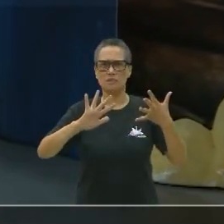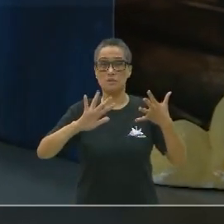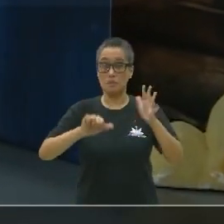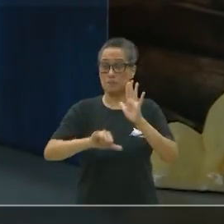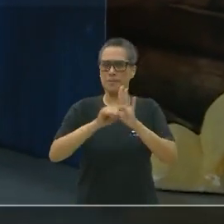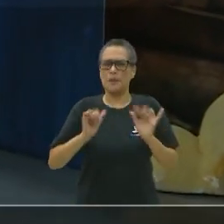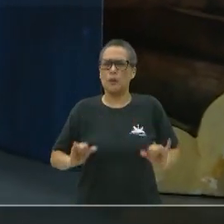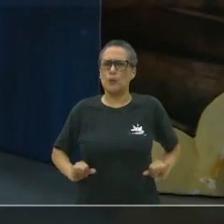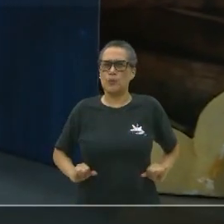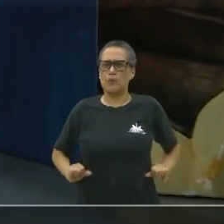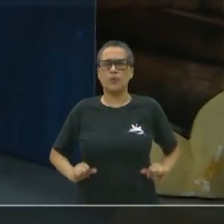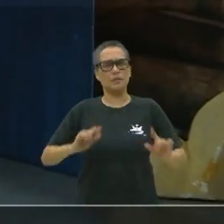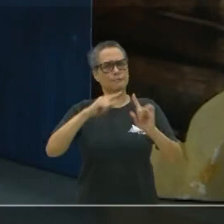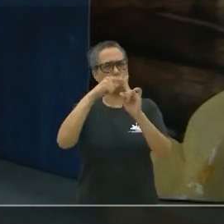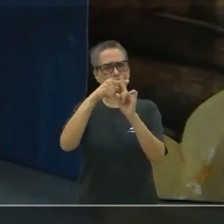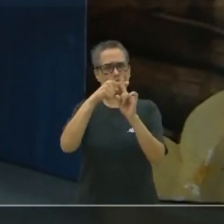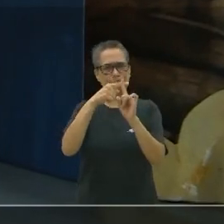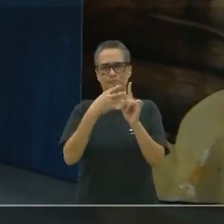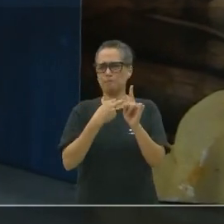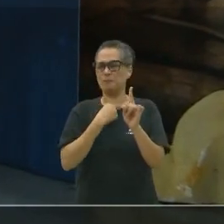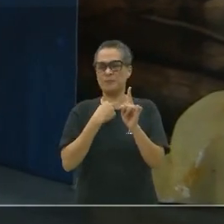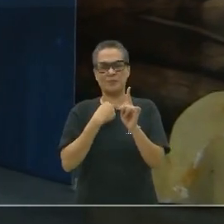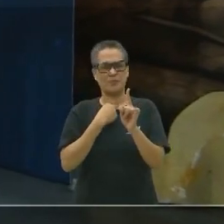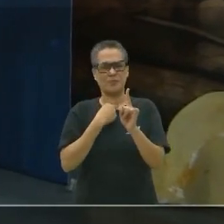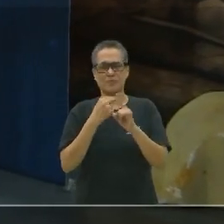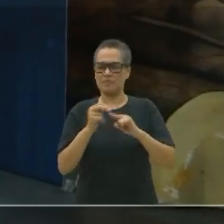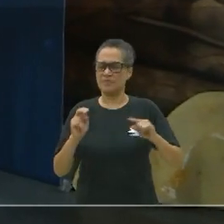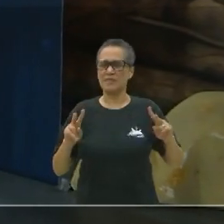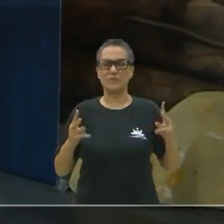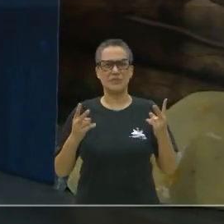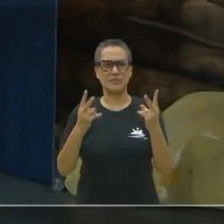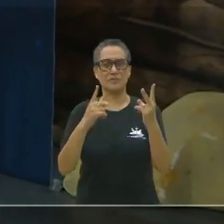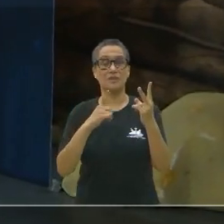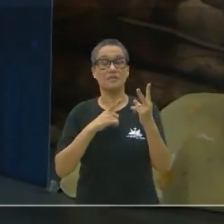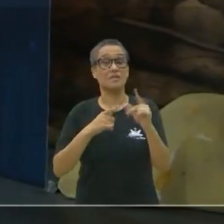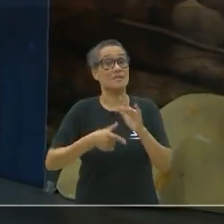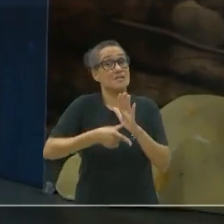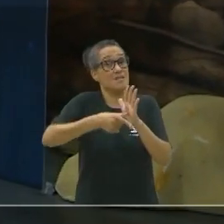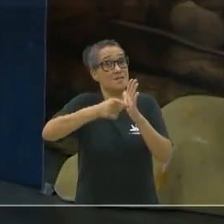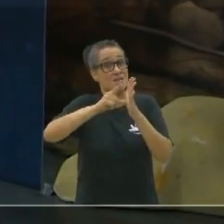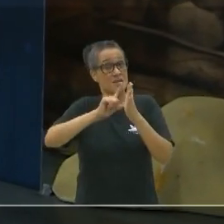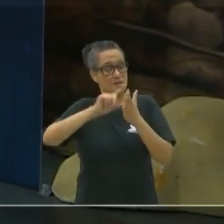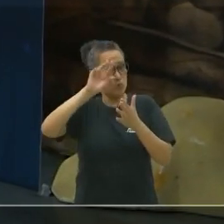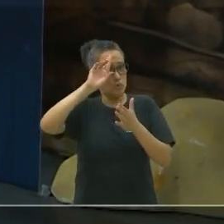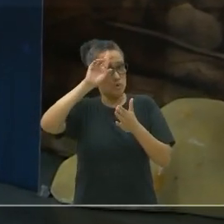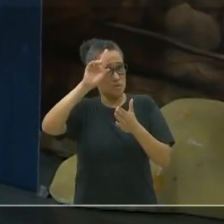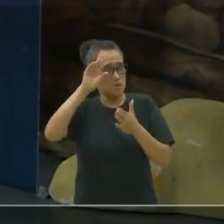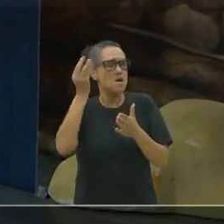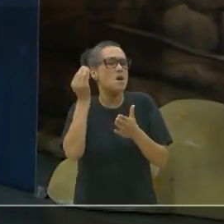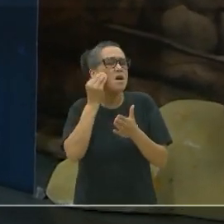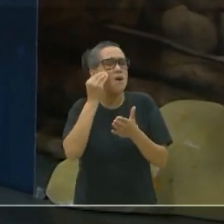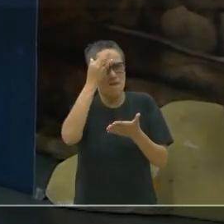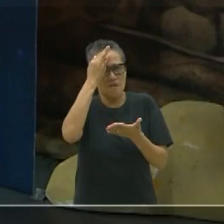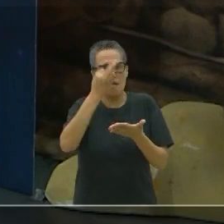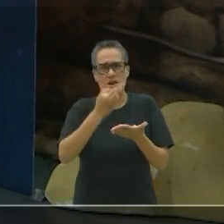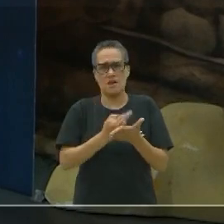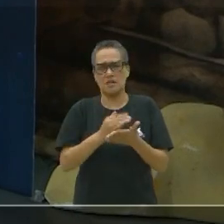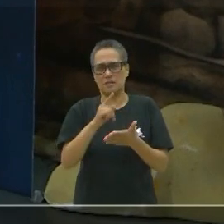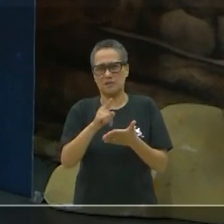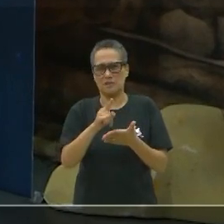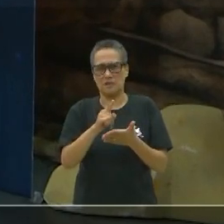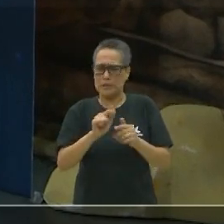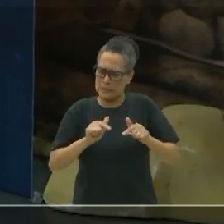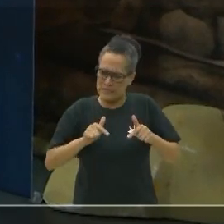Você não pode bradar a vitória se antes o Senhor não provar a tua fé na batalha. É por isso que se a luta